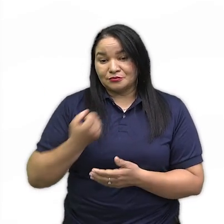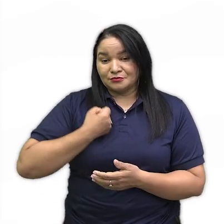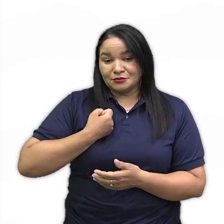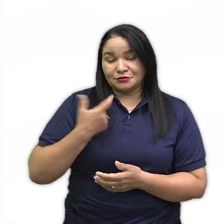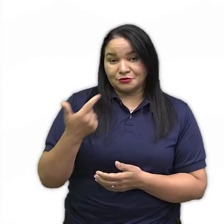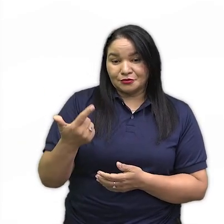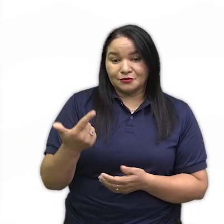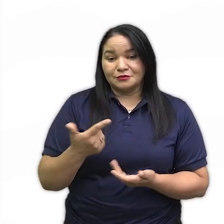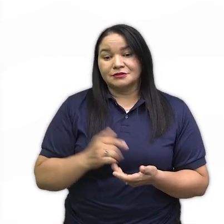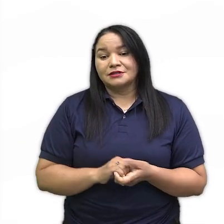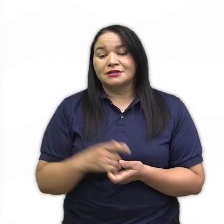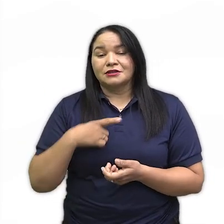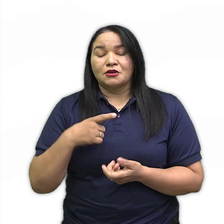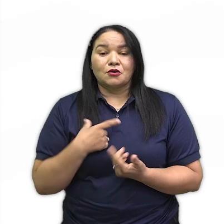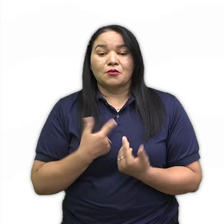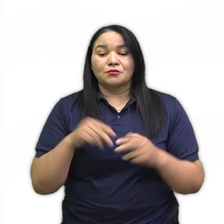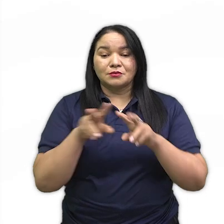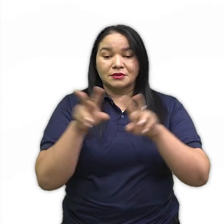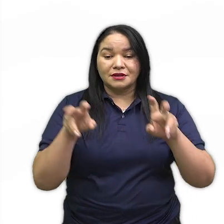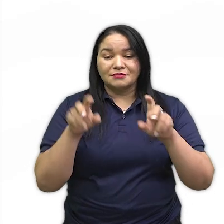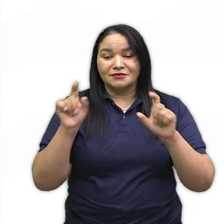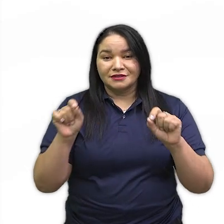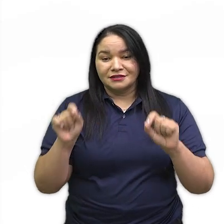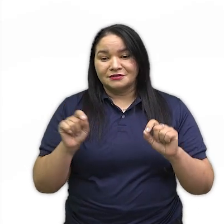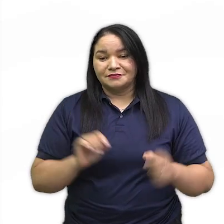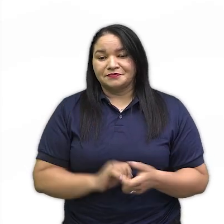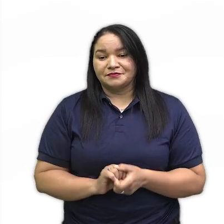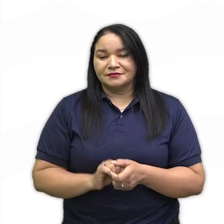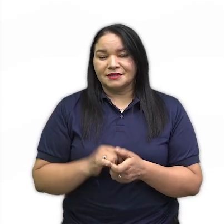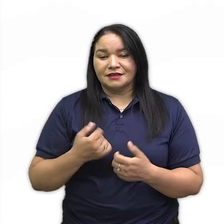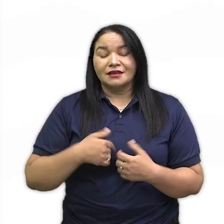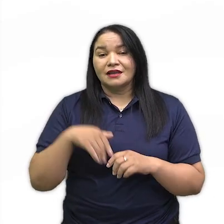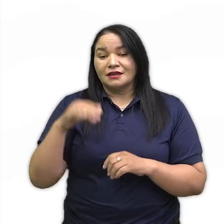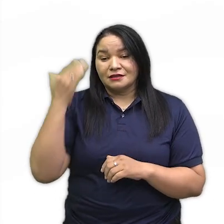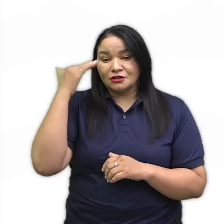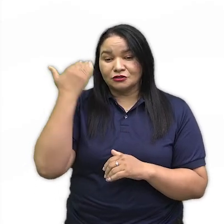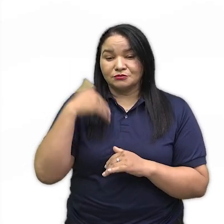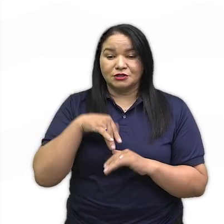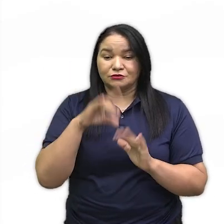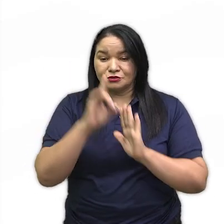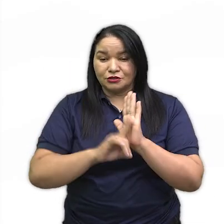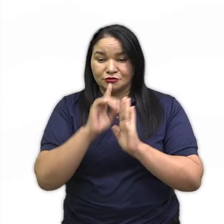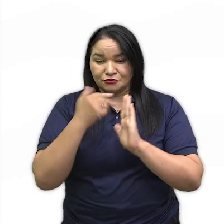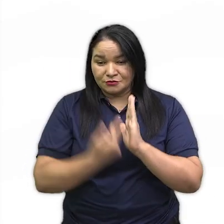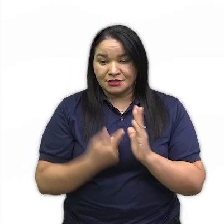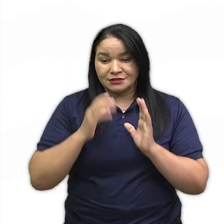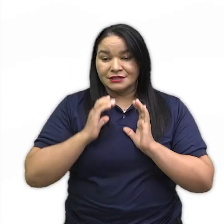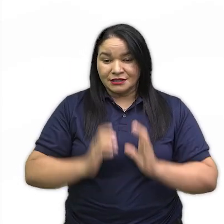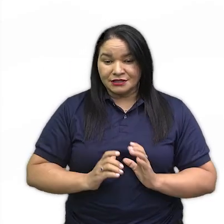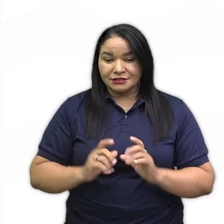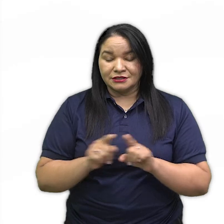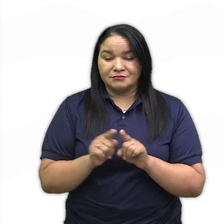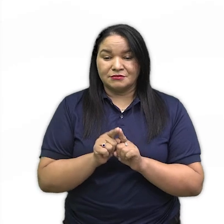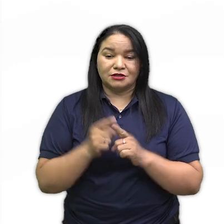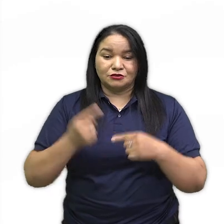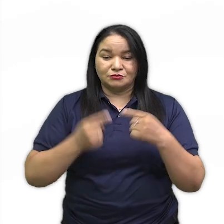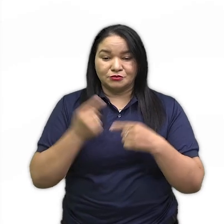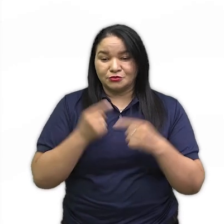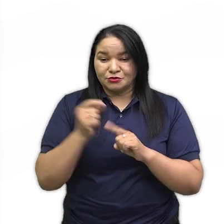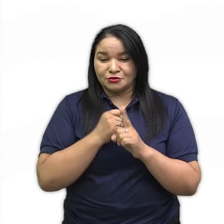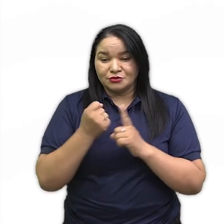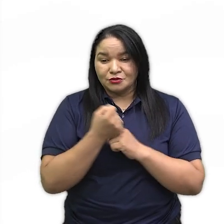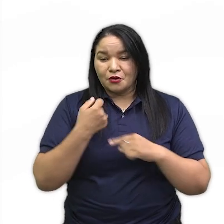de número 12 e ela tem como objeto de conhecimento noções de direitos humanos e cidadania, processos de disputas sociais